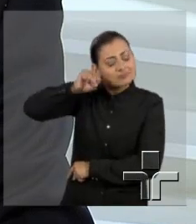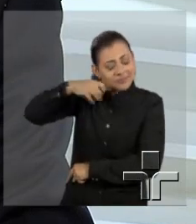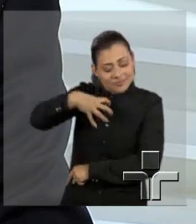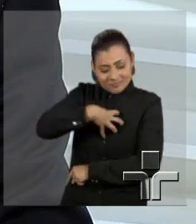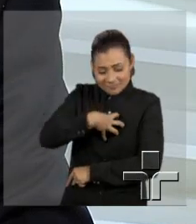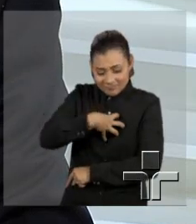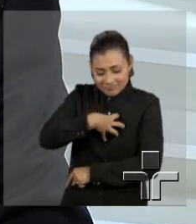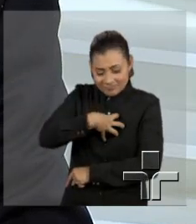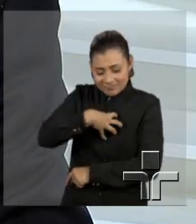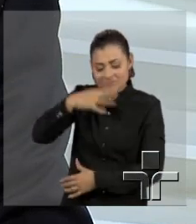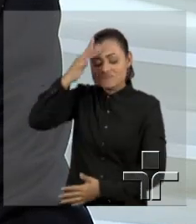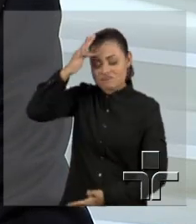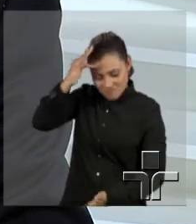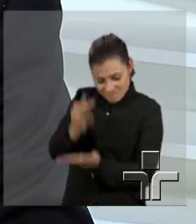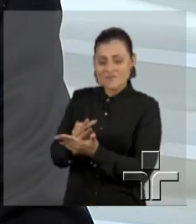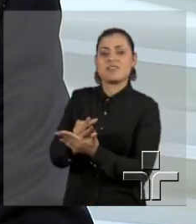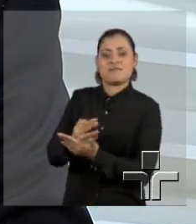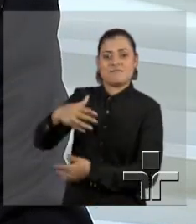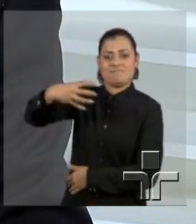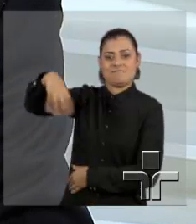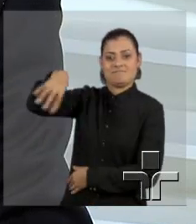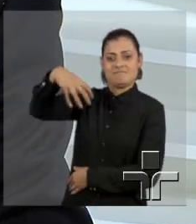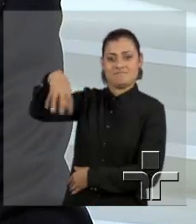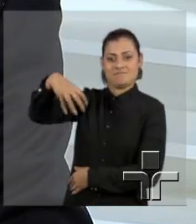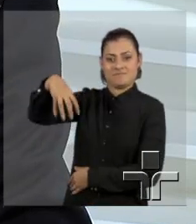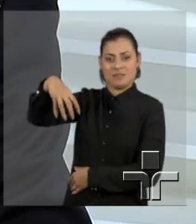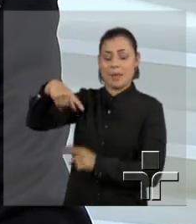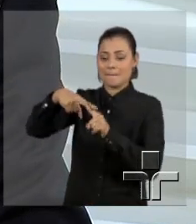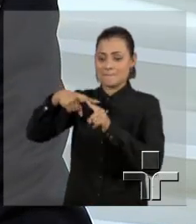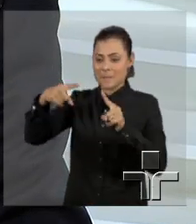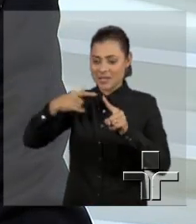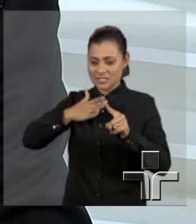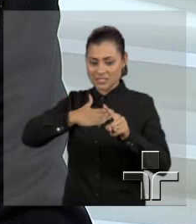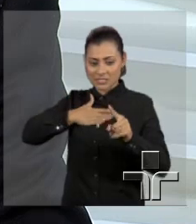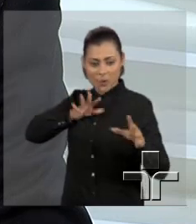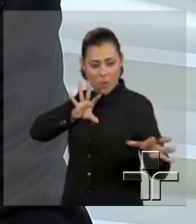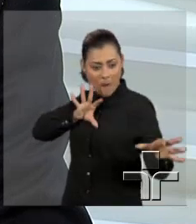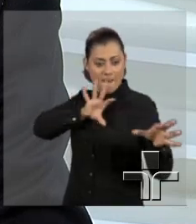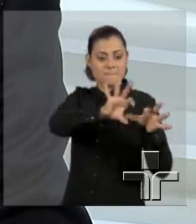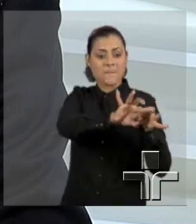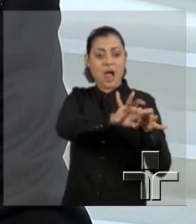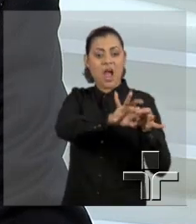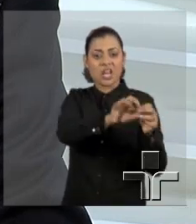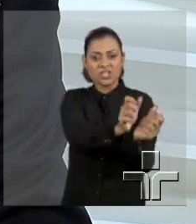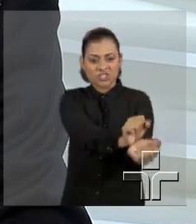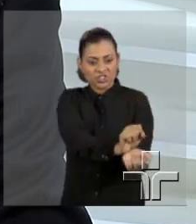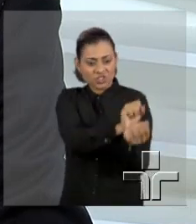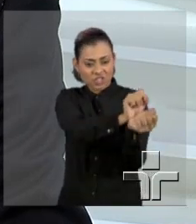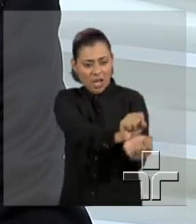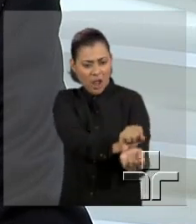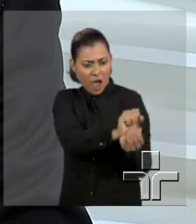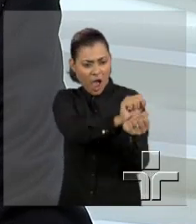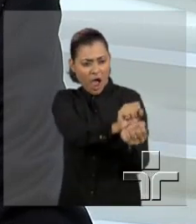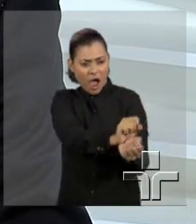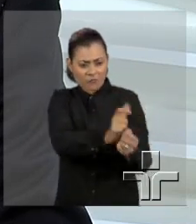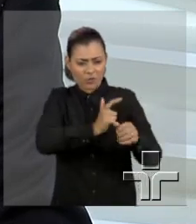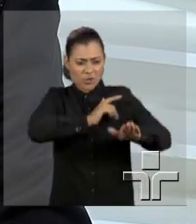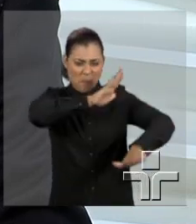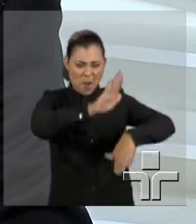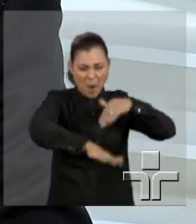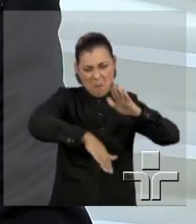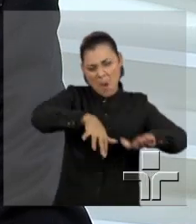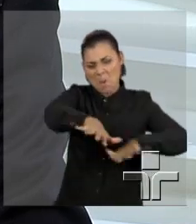som dos sinos não era maior que a minha ligação no batuque dos pés dos escravos, a clamar